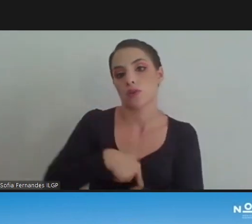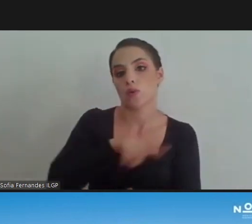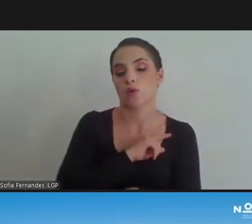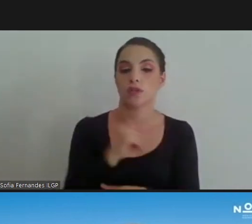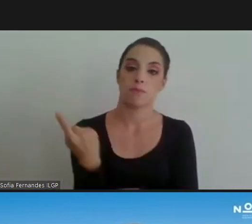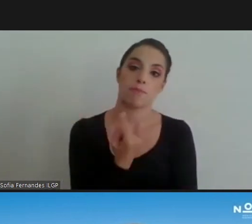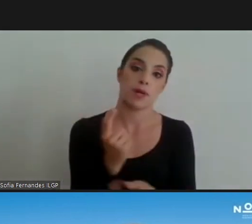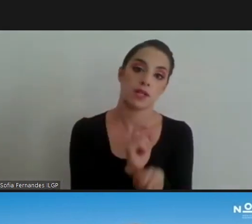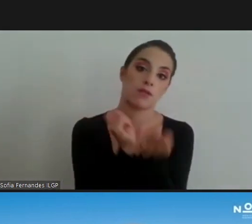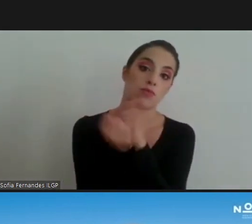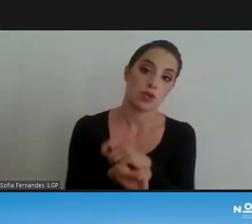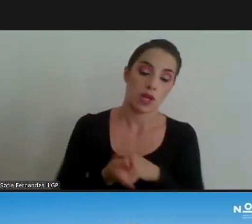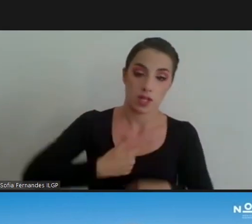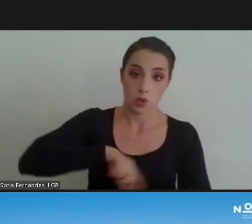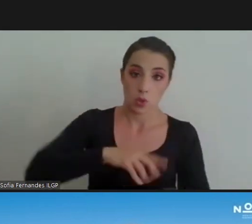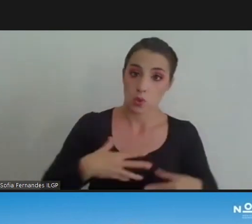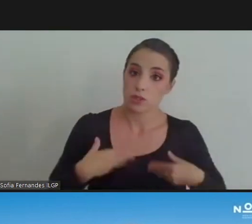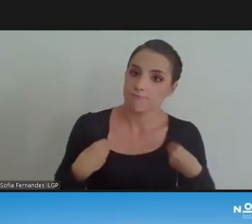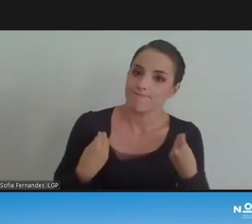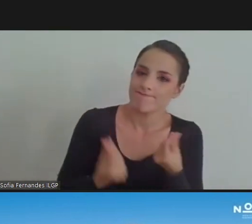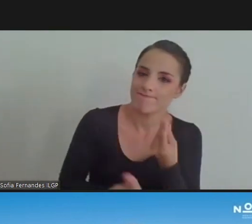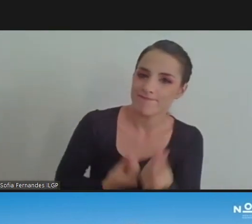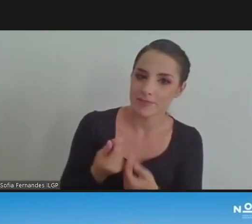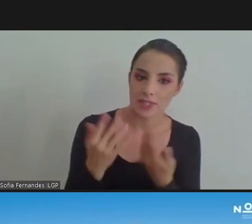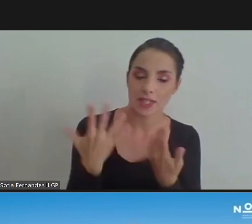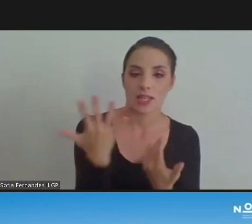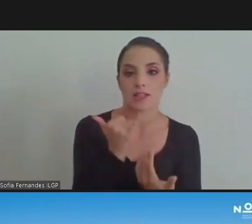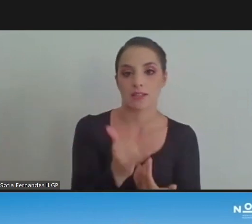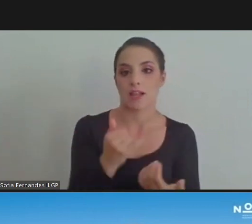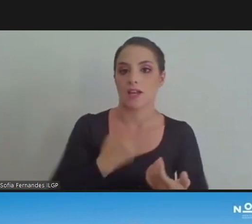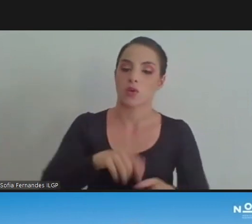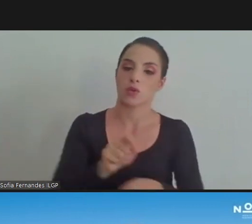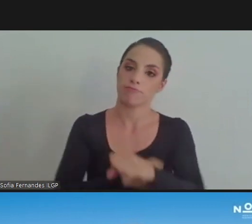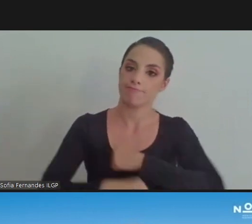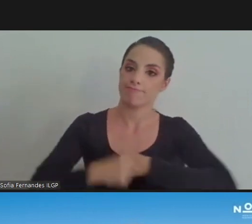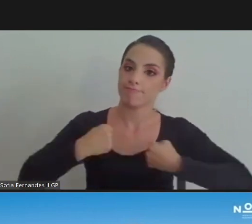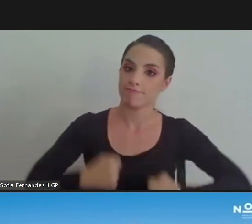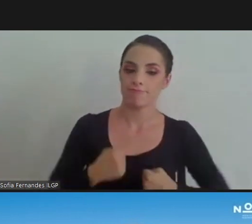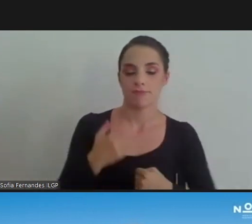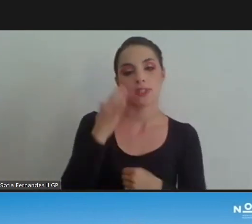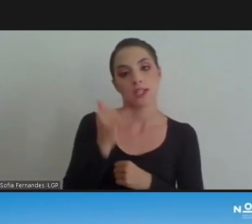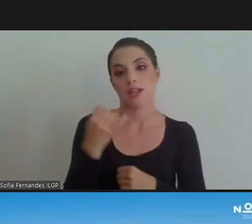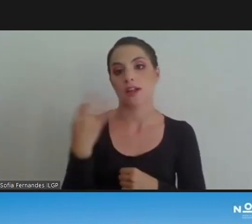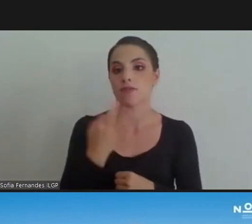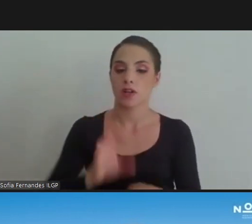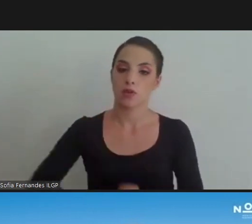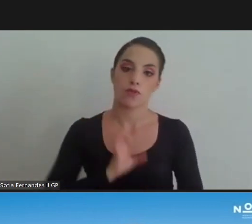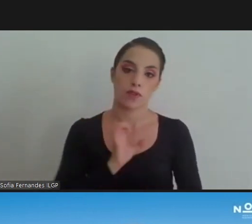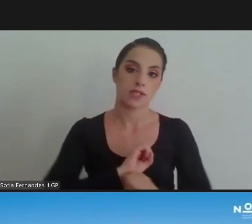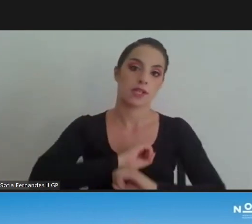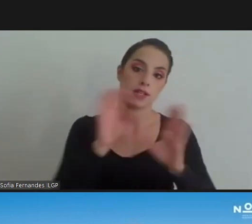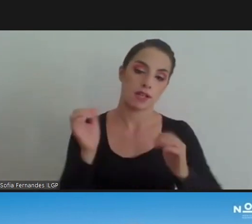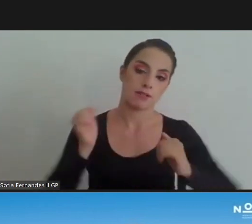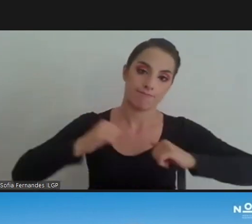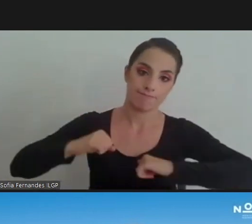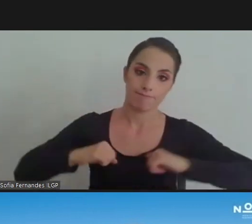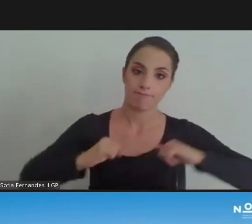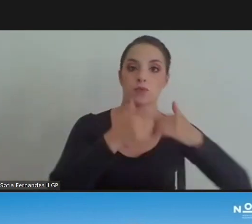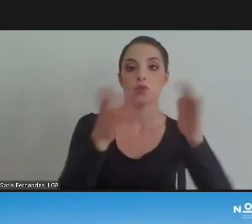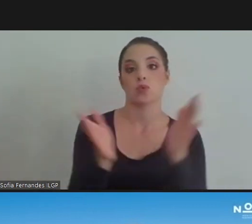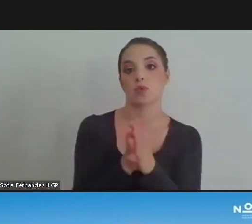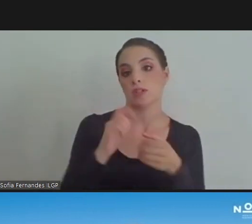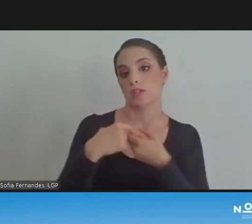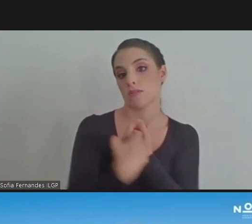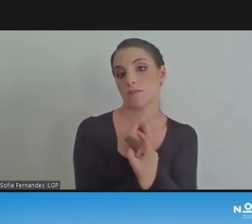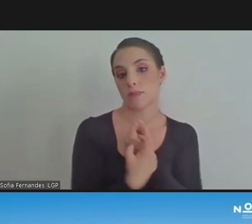que isso exige de nós muita resiliência e obviamente muita confiança entre todas as partes interessadas